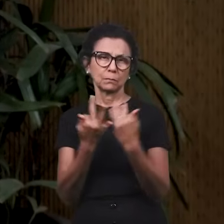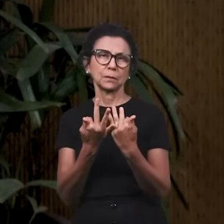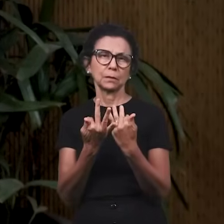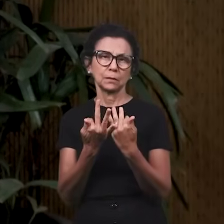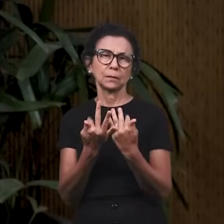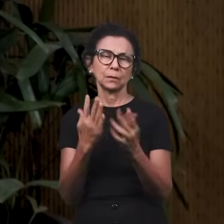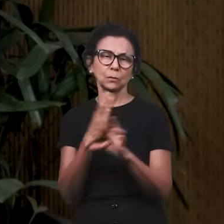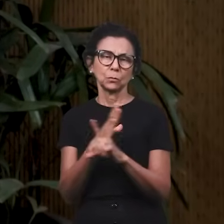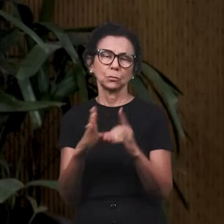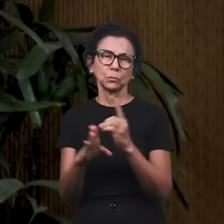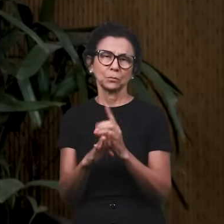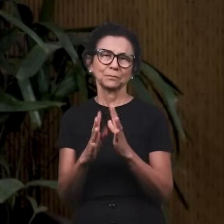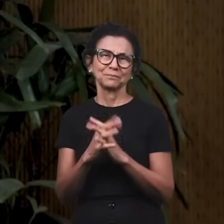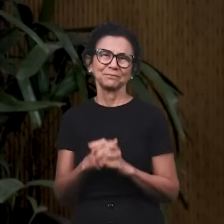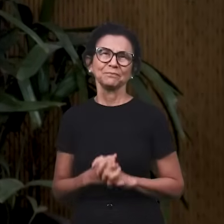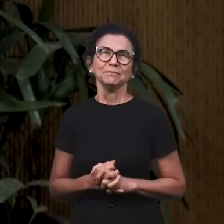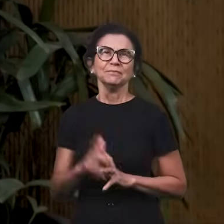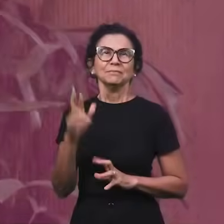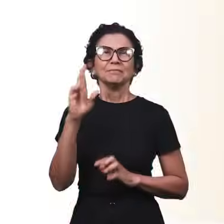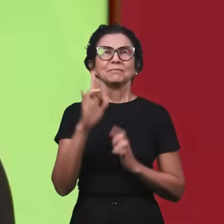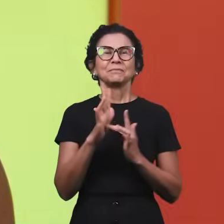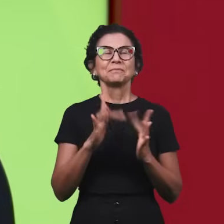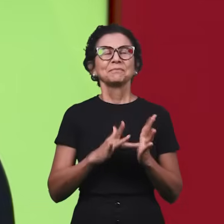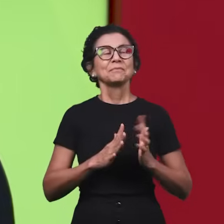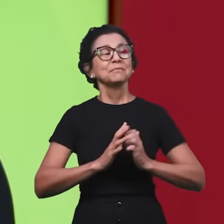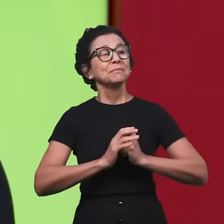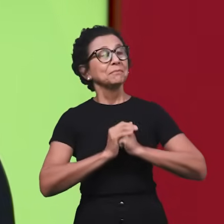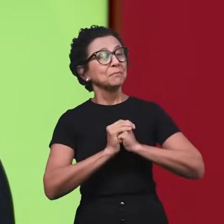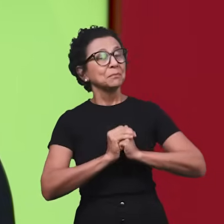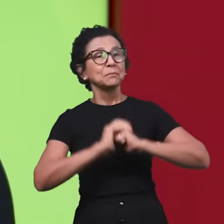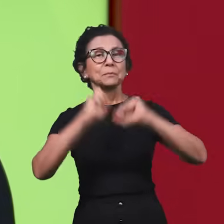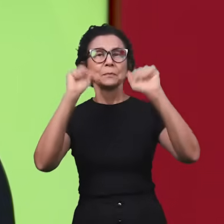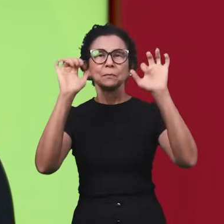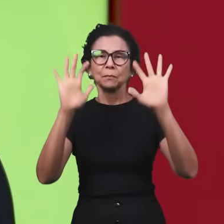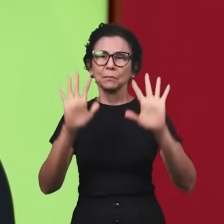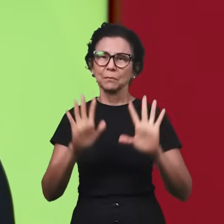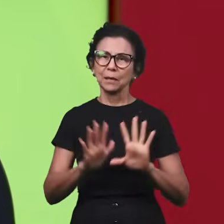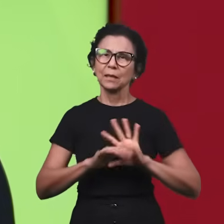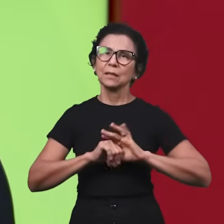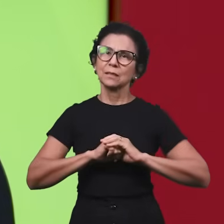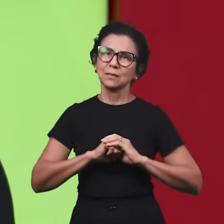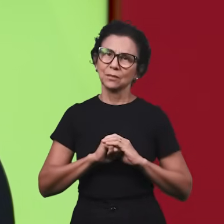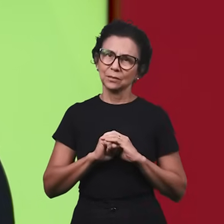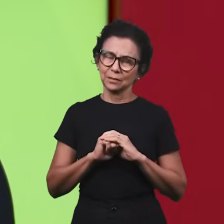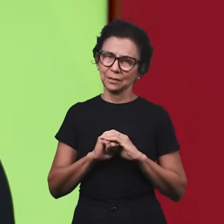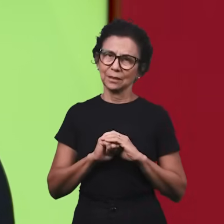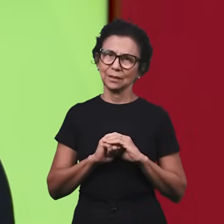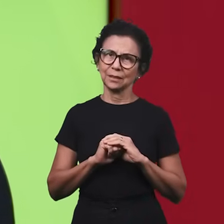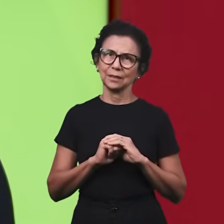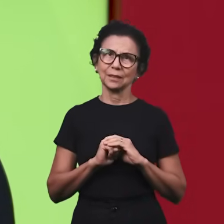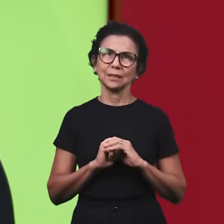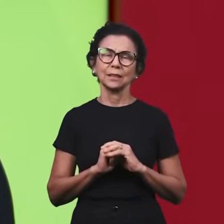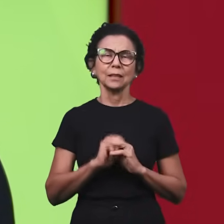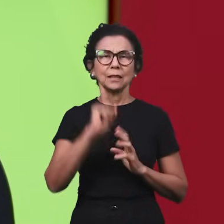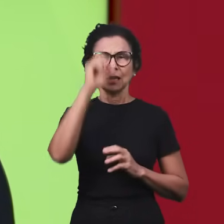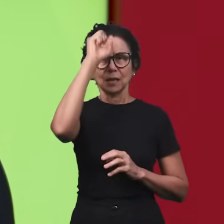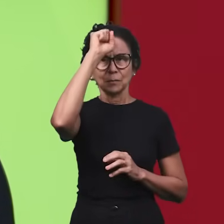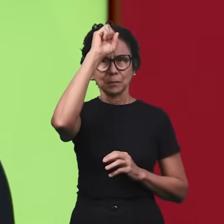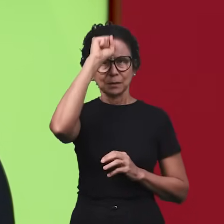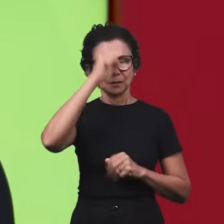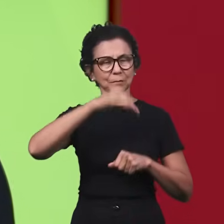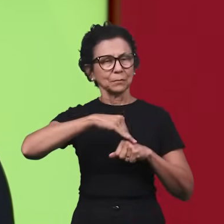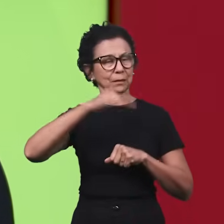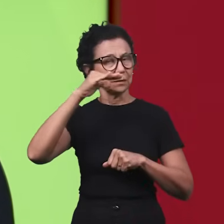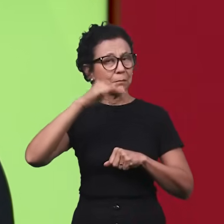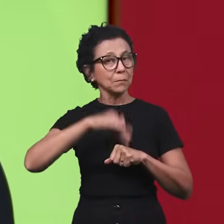nós fizemos no começo. A paz do Senhor a todos. Amém. Uma bênção aprender mais com o nosso querido pastor Amadeu